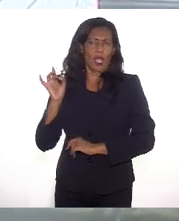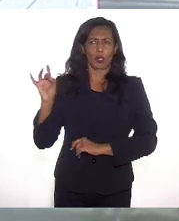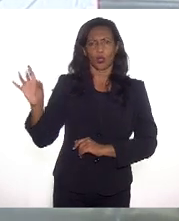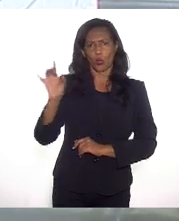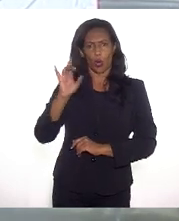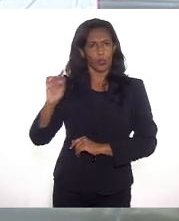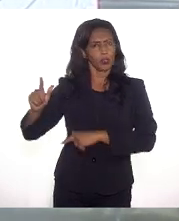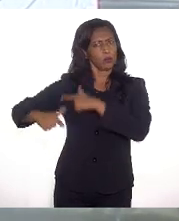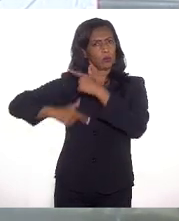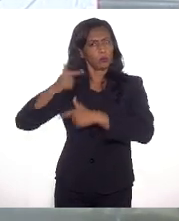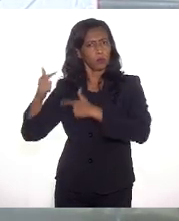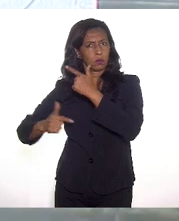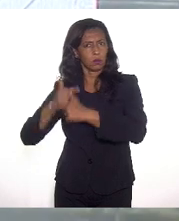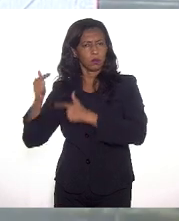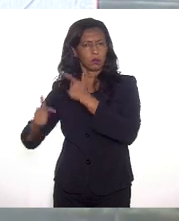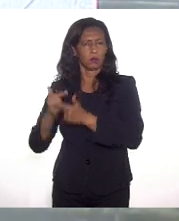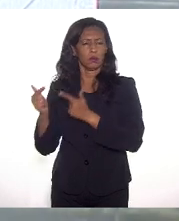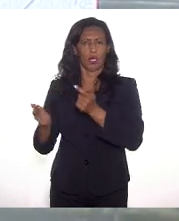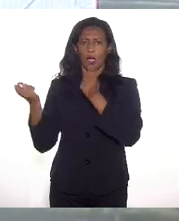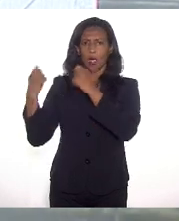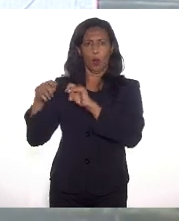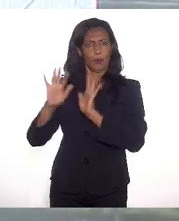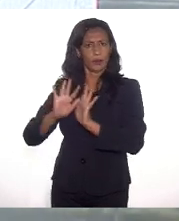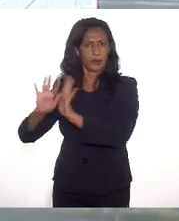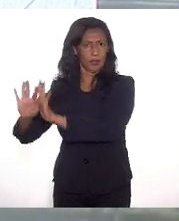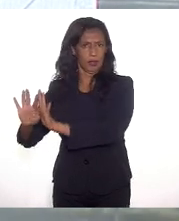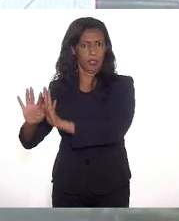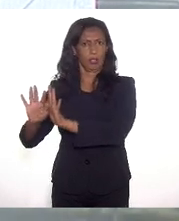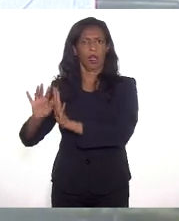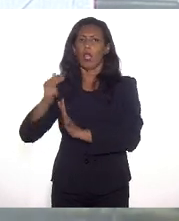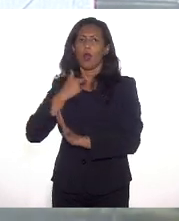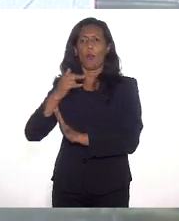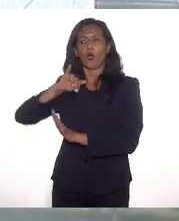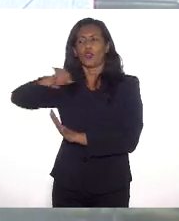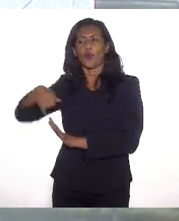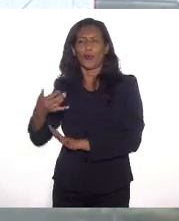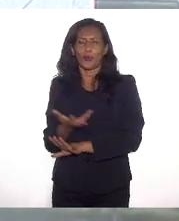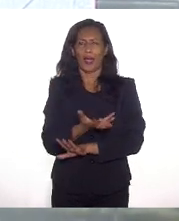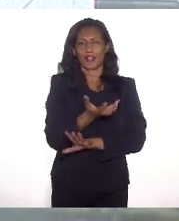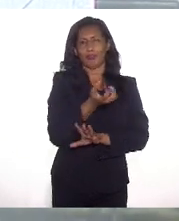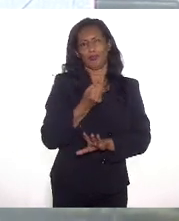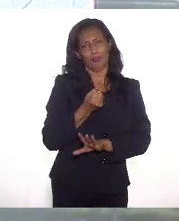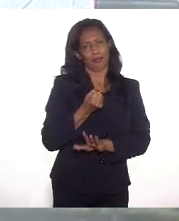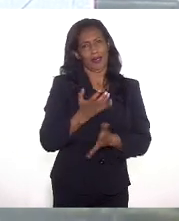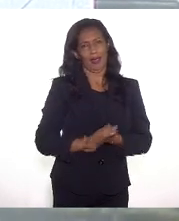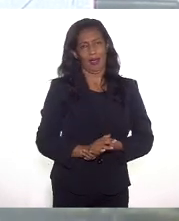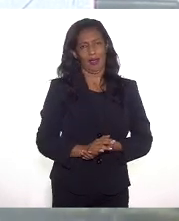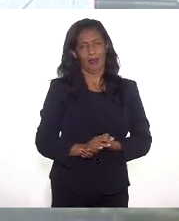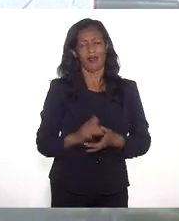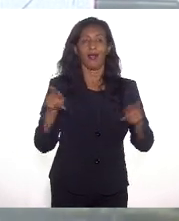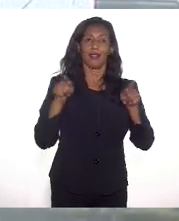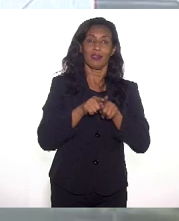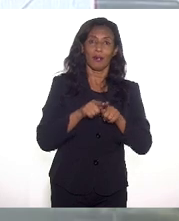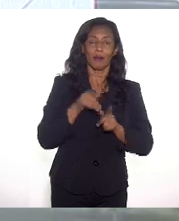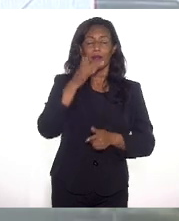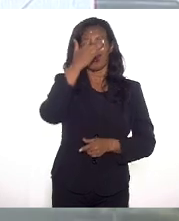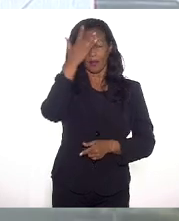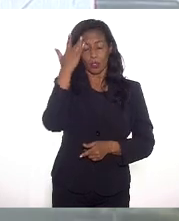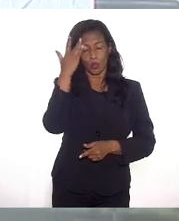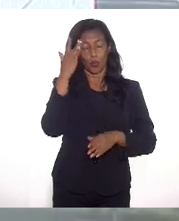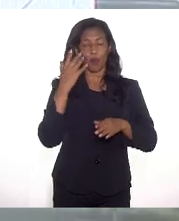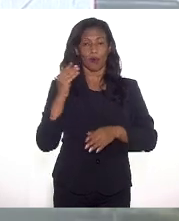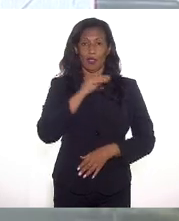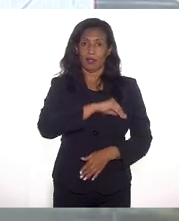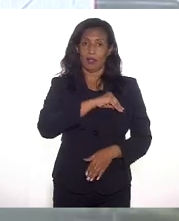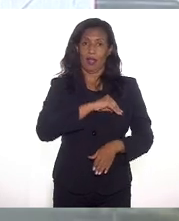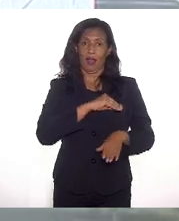sobreviver tirem o local, a possibilidade do outro. E pessoas com renda em 2020 igual ou